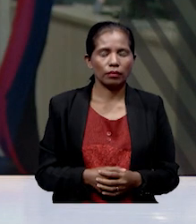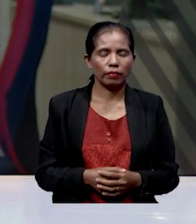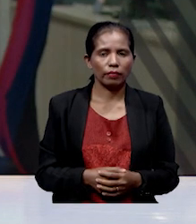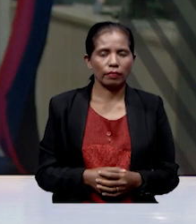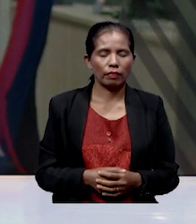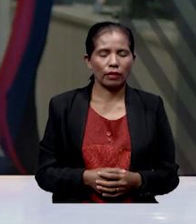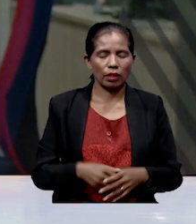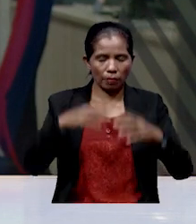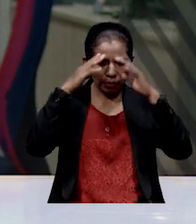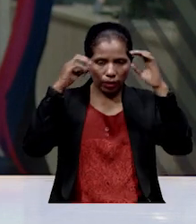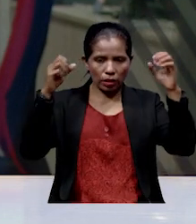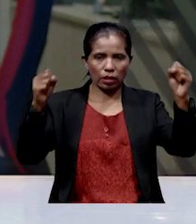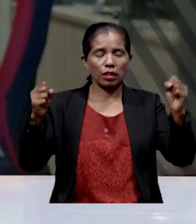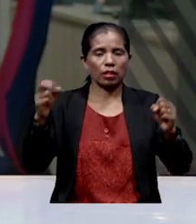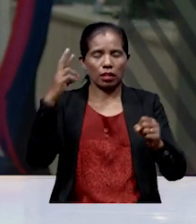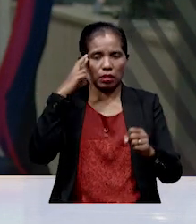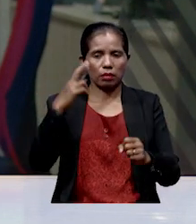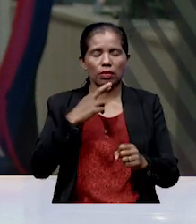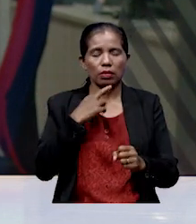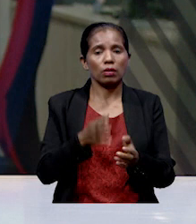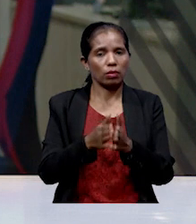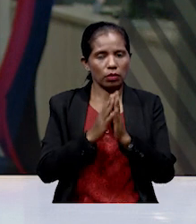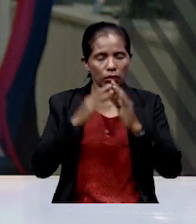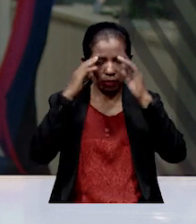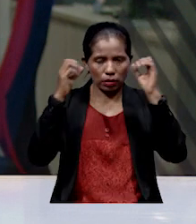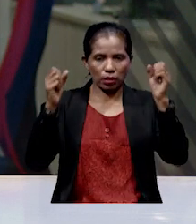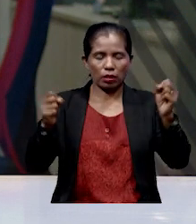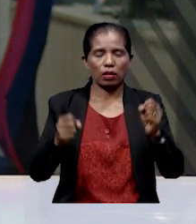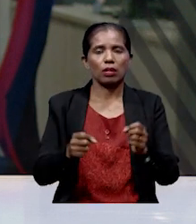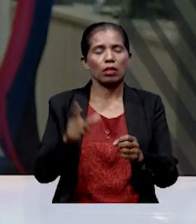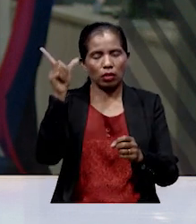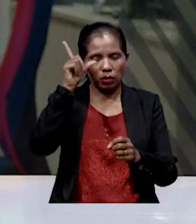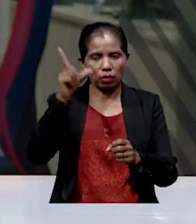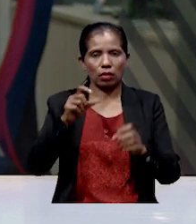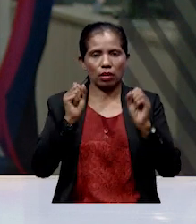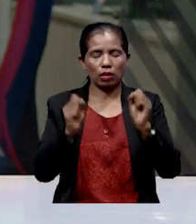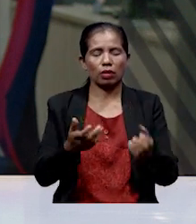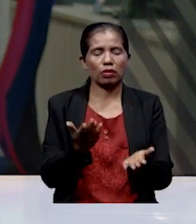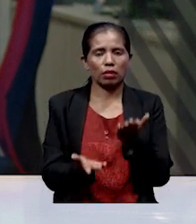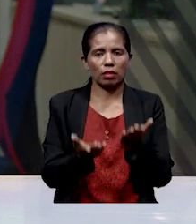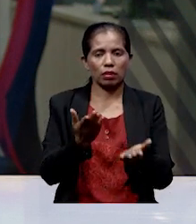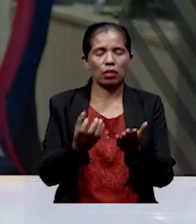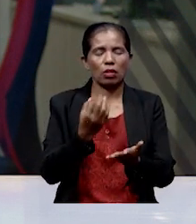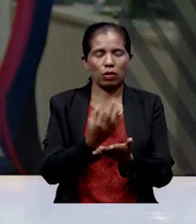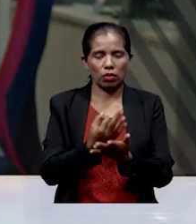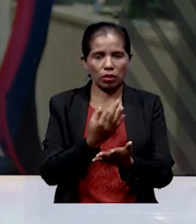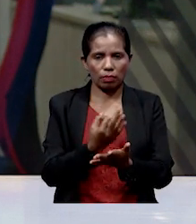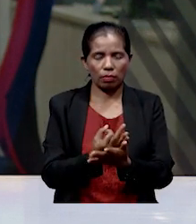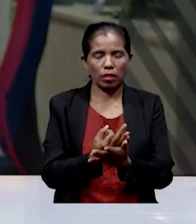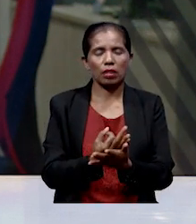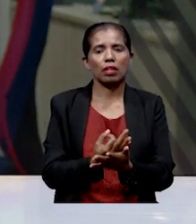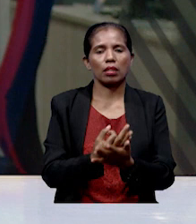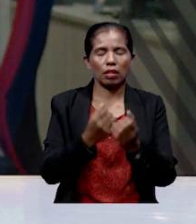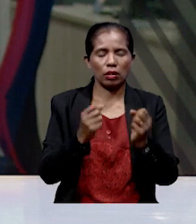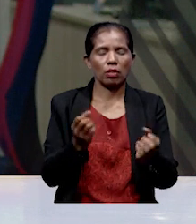Porta-voz Presidente da República eleito, Russo Presidente da República, Francisco Guterres Luolo, ato teto de dia orçamento retificativo, ne